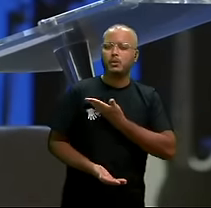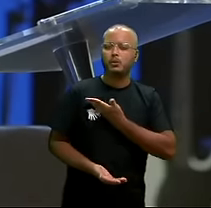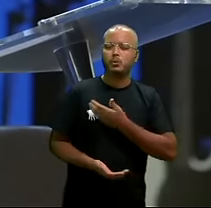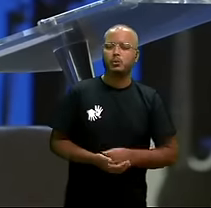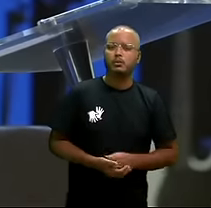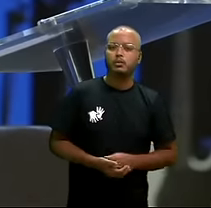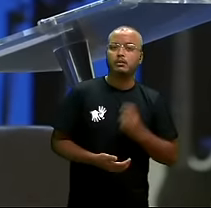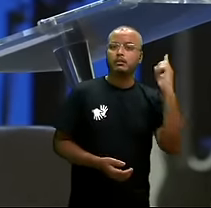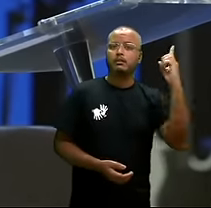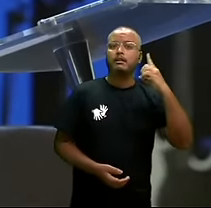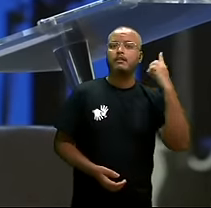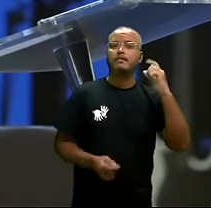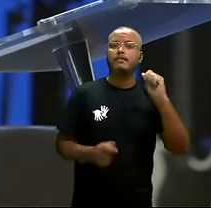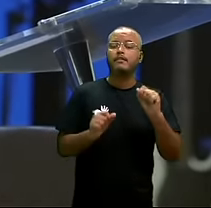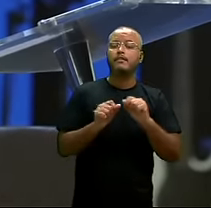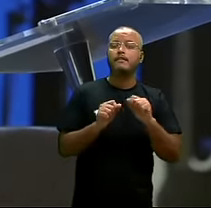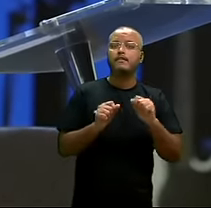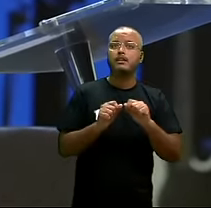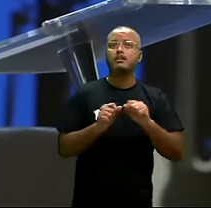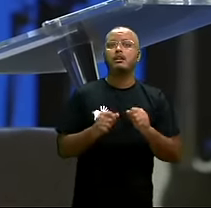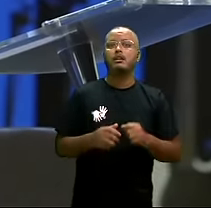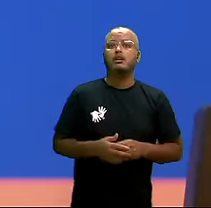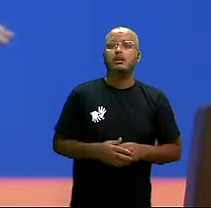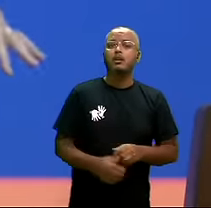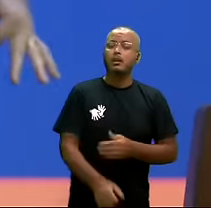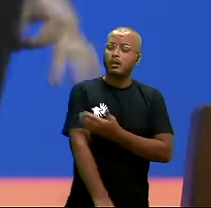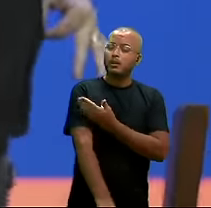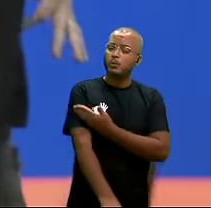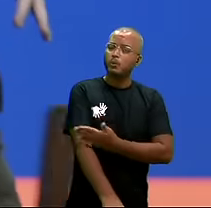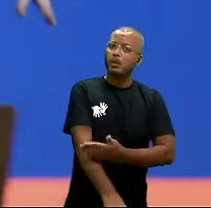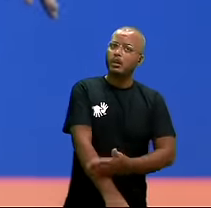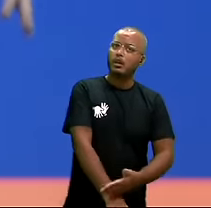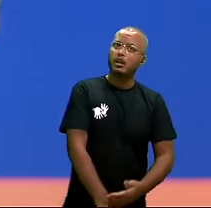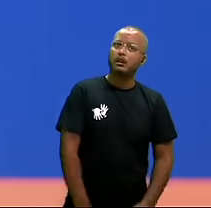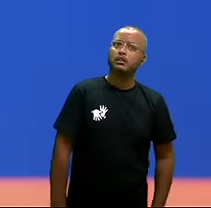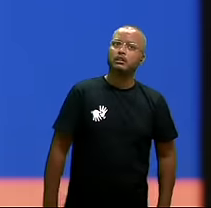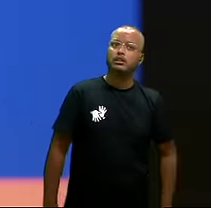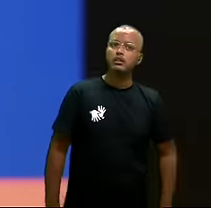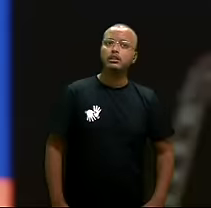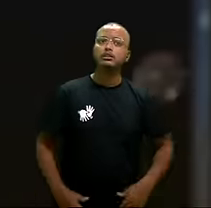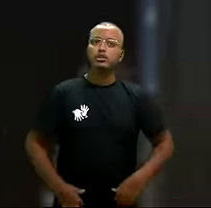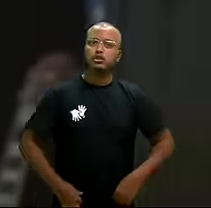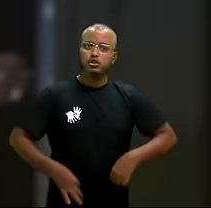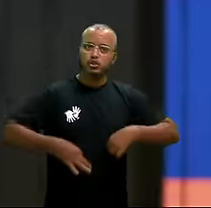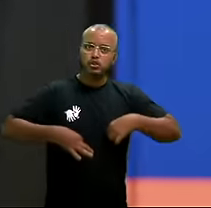Davi, educado. É um Shrek, mas com educação. Tira a roupinha,